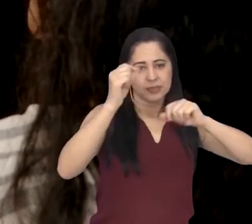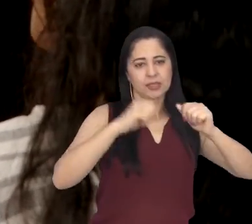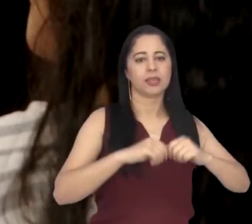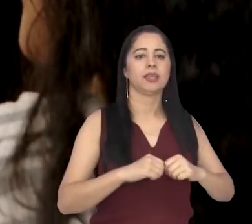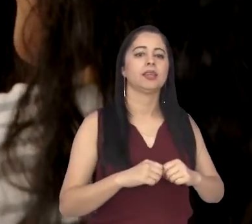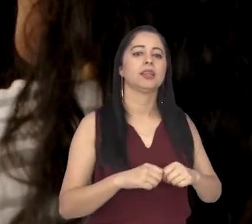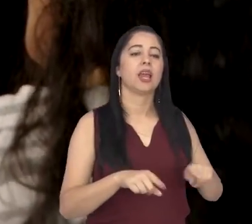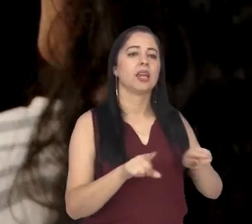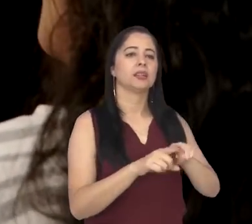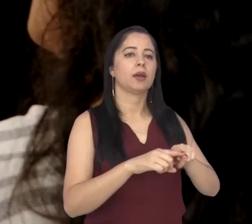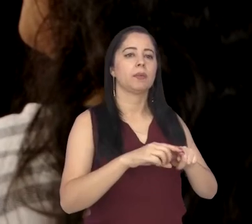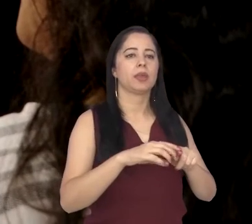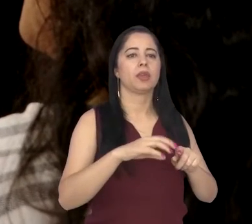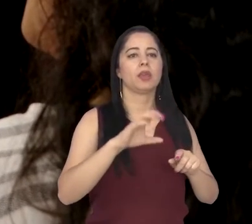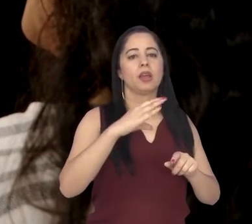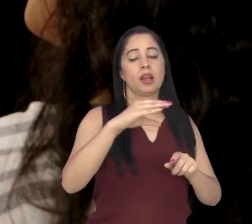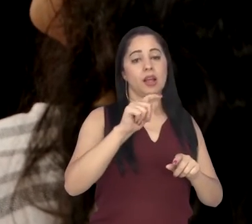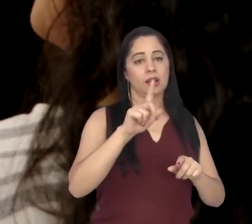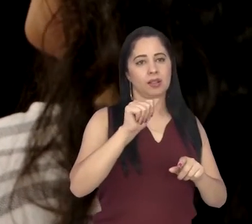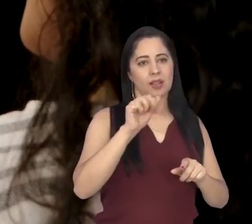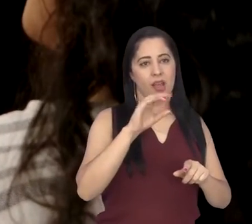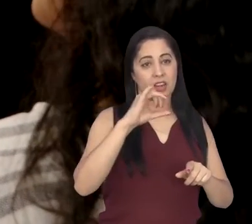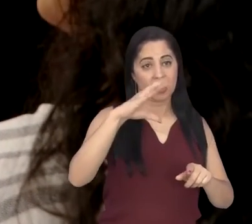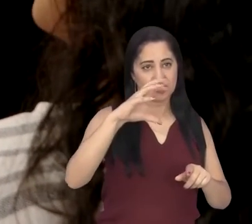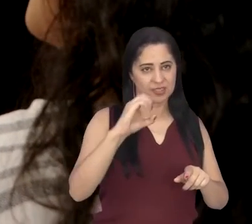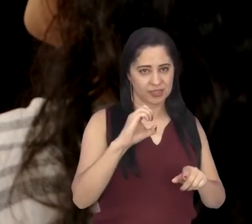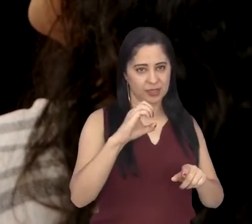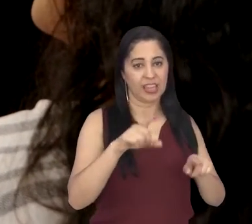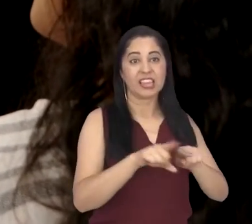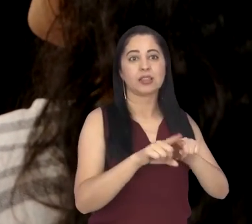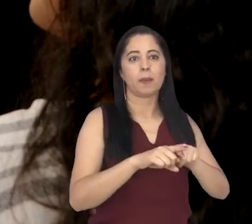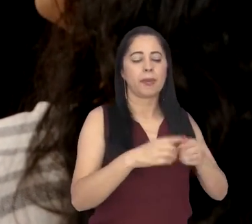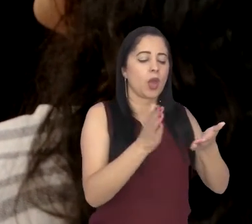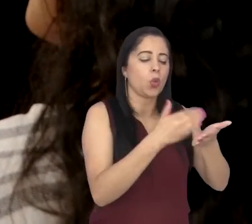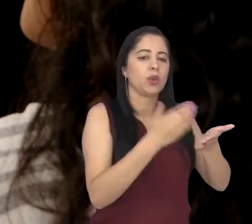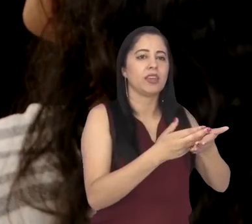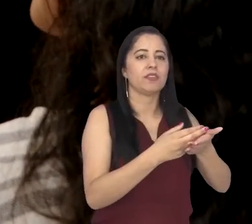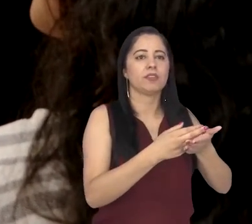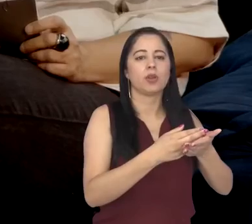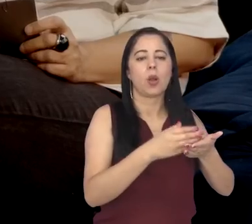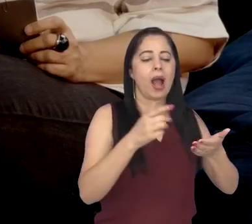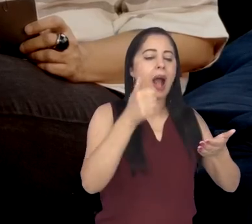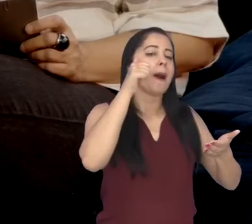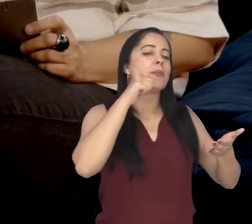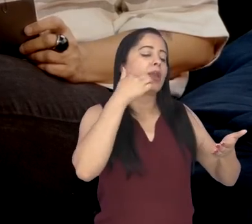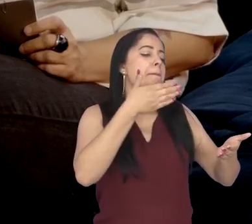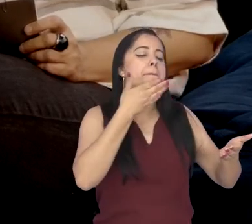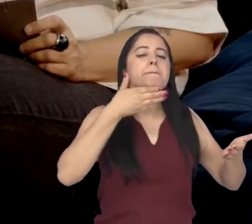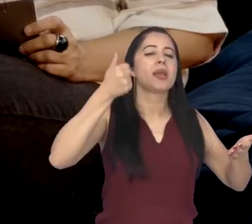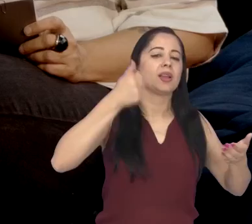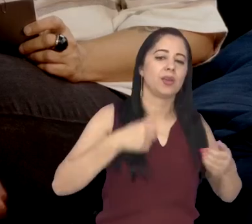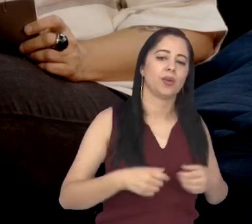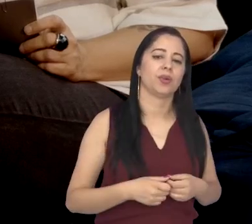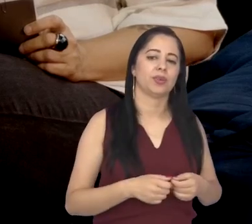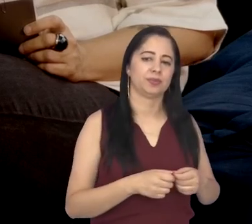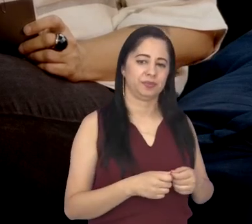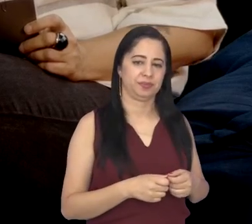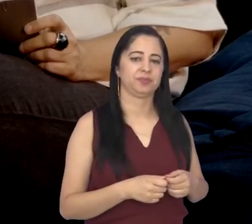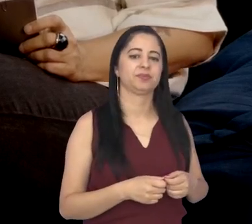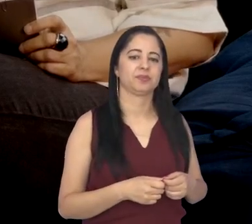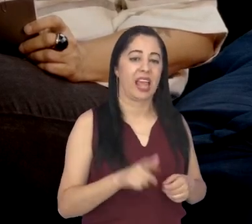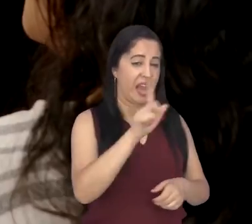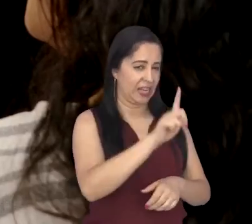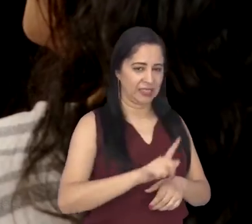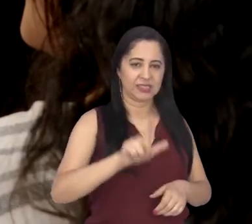também um conto, A Menor Mulher do Mundo. É o melhor conto que eu já li na minha vida. É isso, livro.